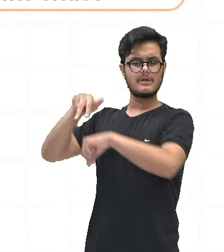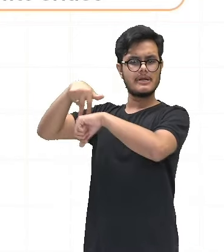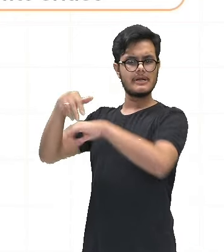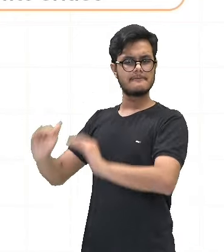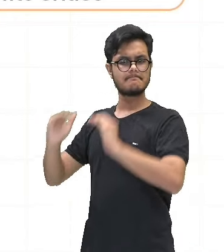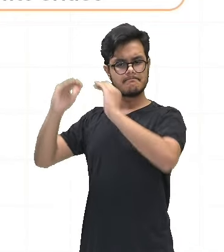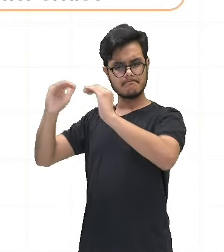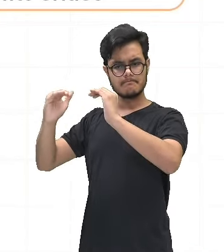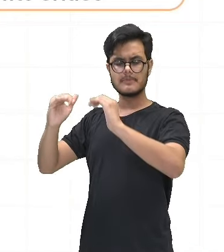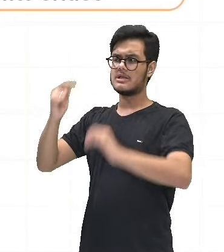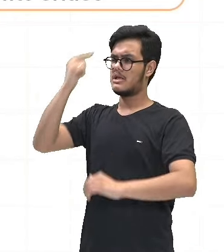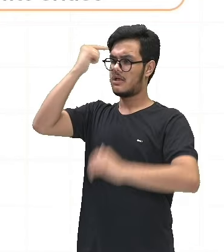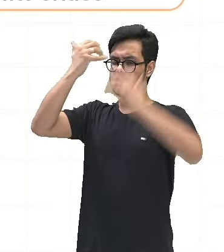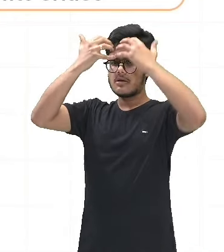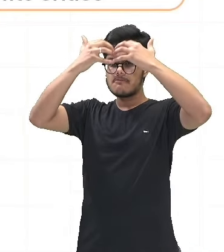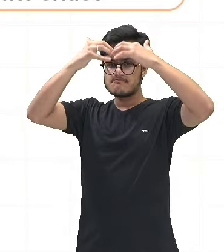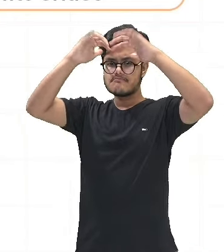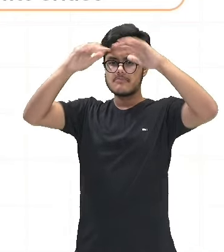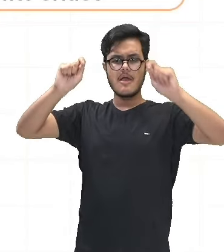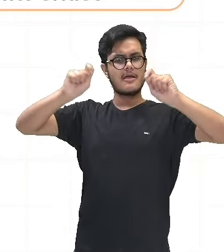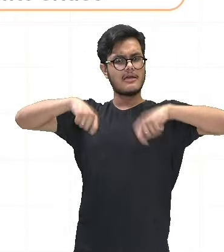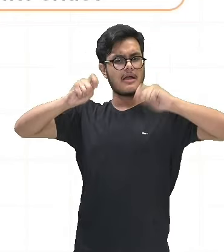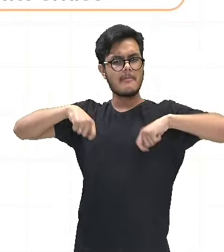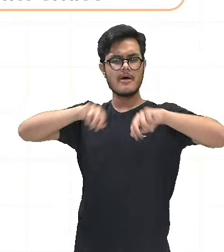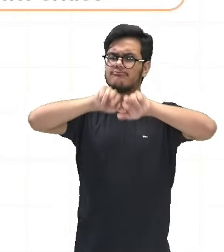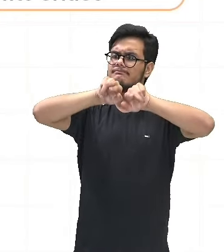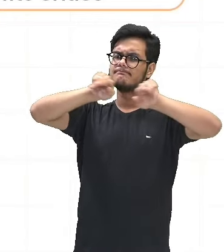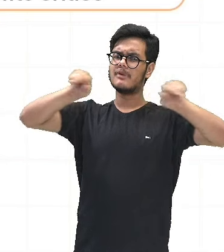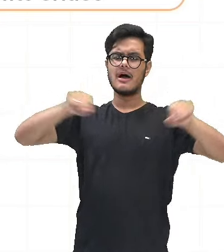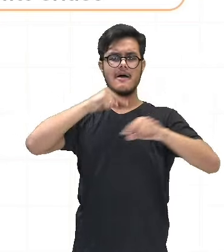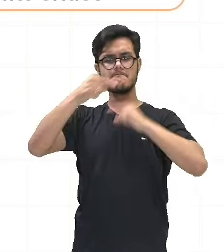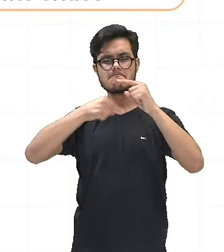possui um cérebro, e esse cérebro é capaz de fazer